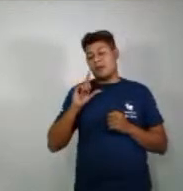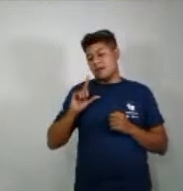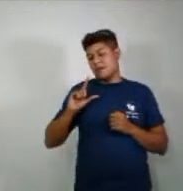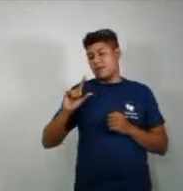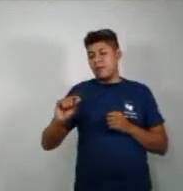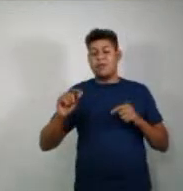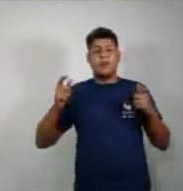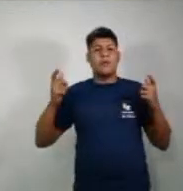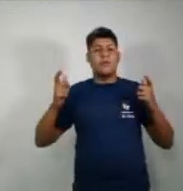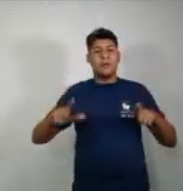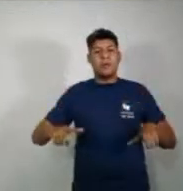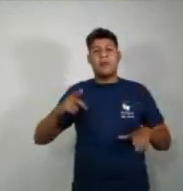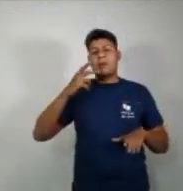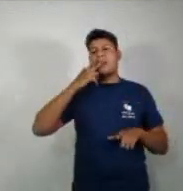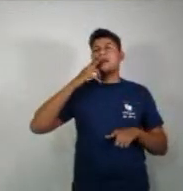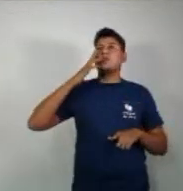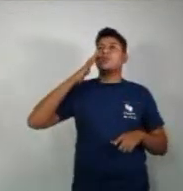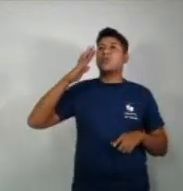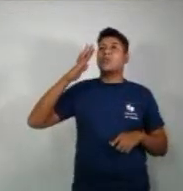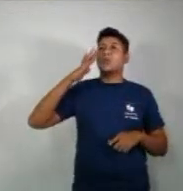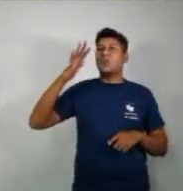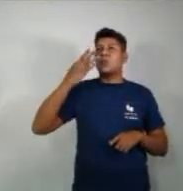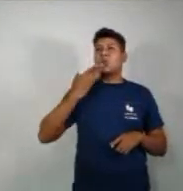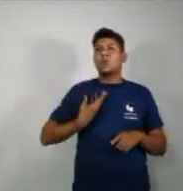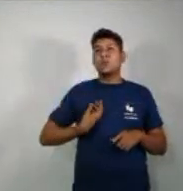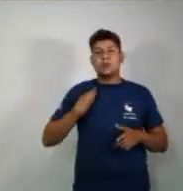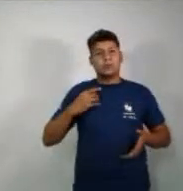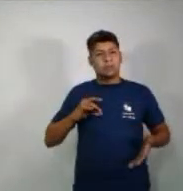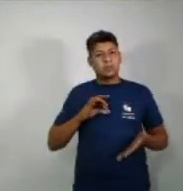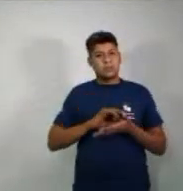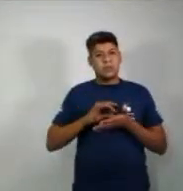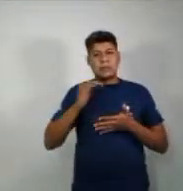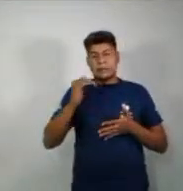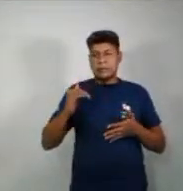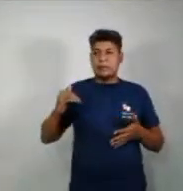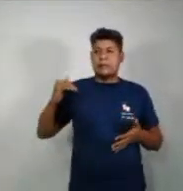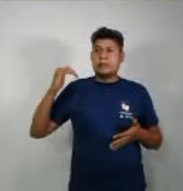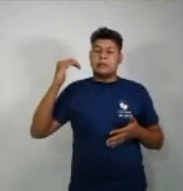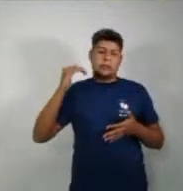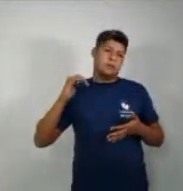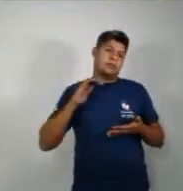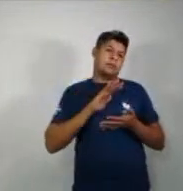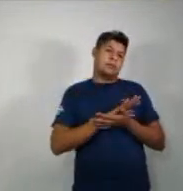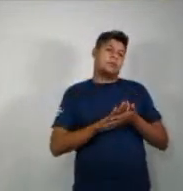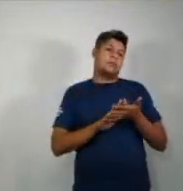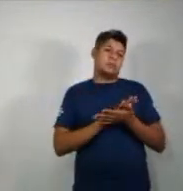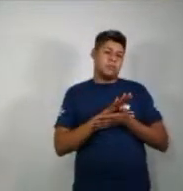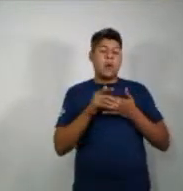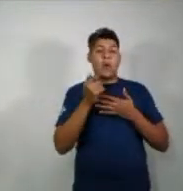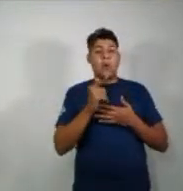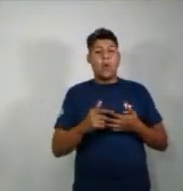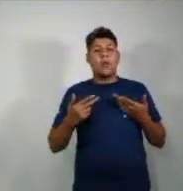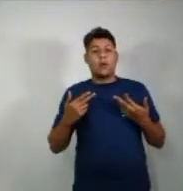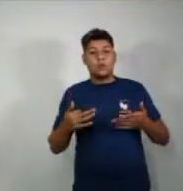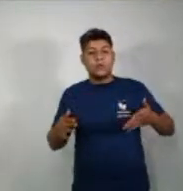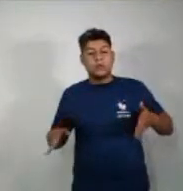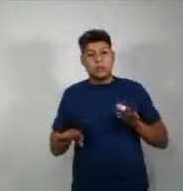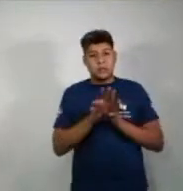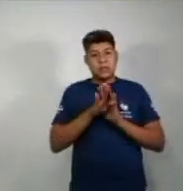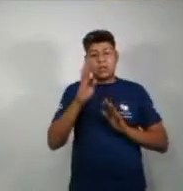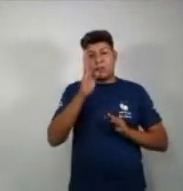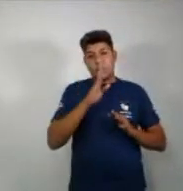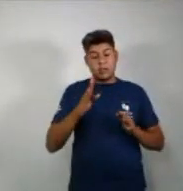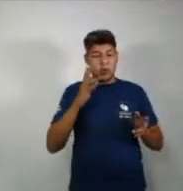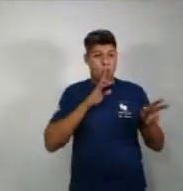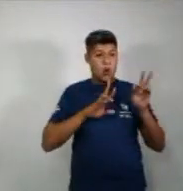lugar imaginário que não era para ele necessariamente exotizado, idílico, não era isso, né, era uma outra coisa. Ele enxergava o Brasil com outros